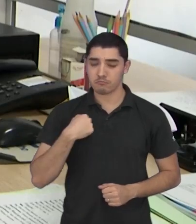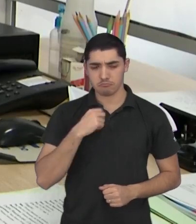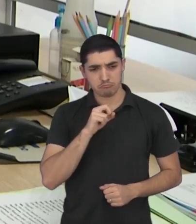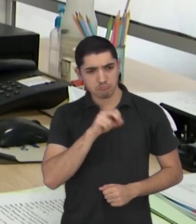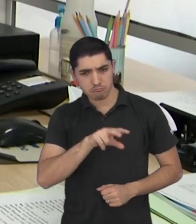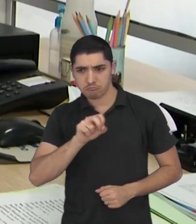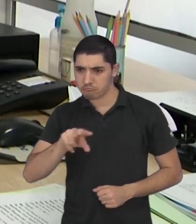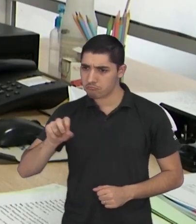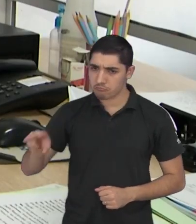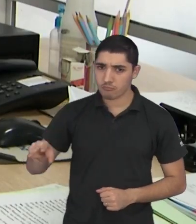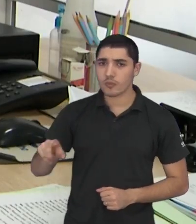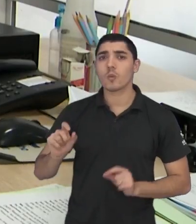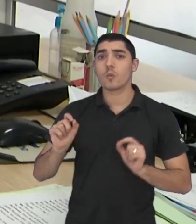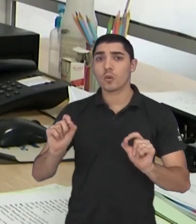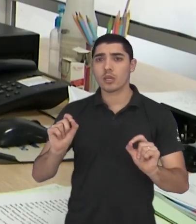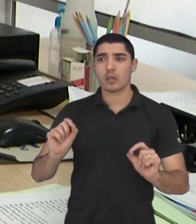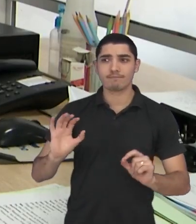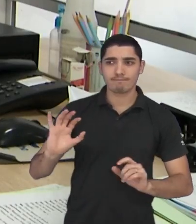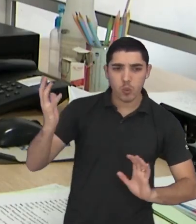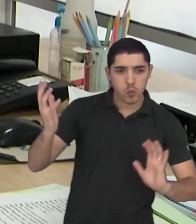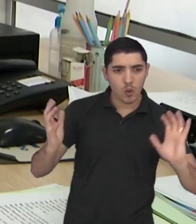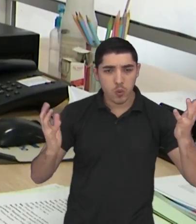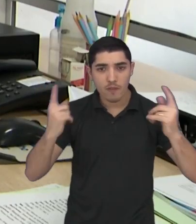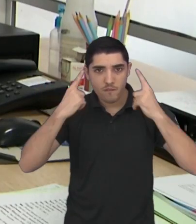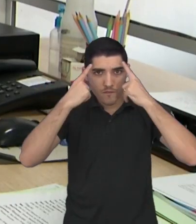plenário. Ela criticou a cerimônia de formatura de